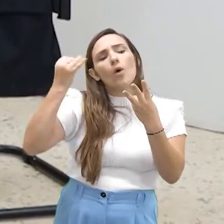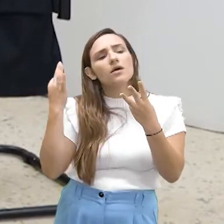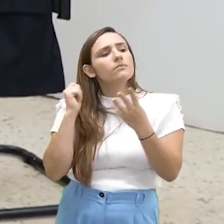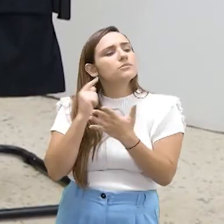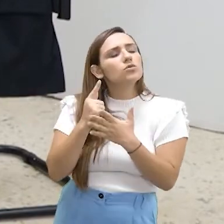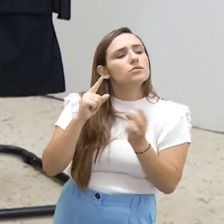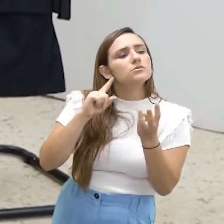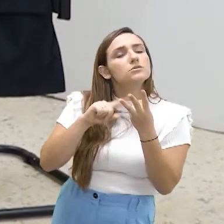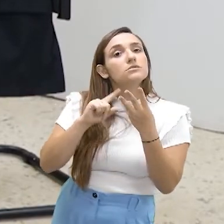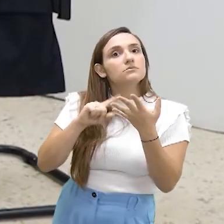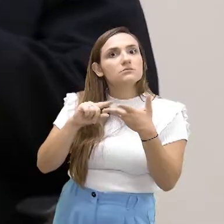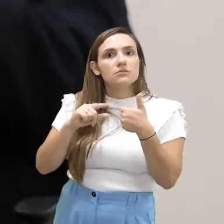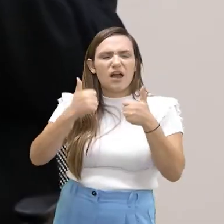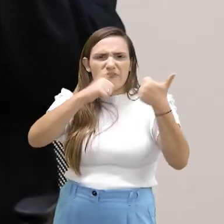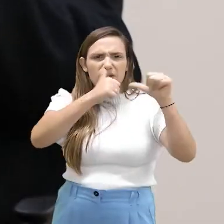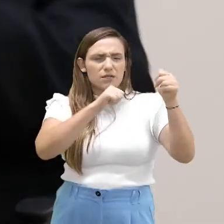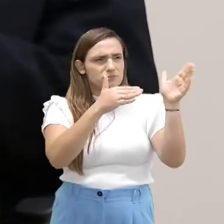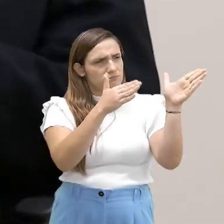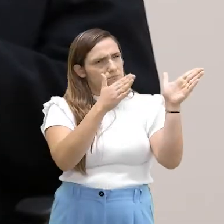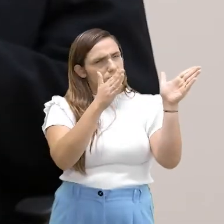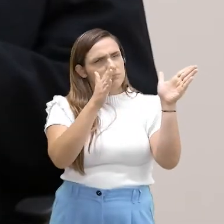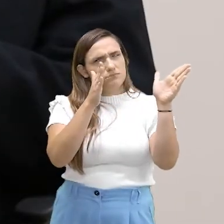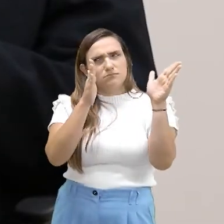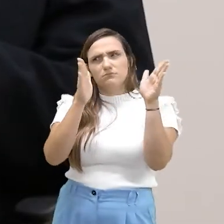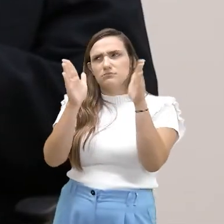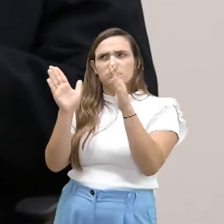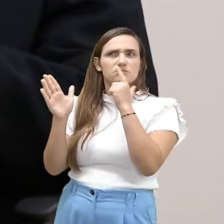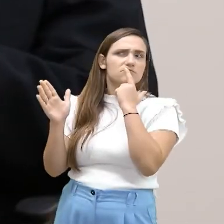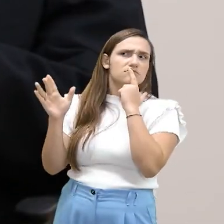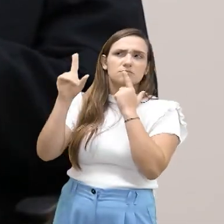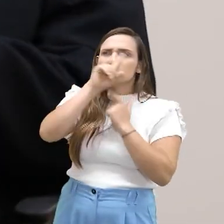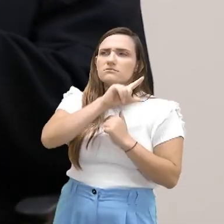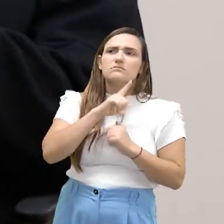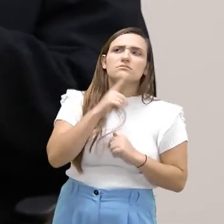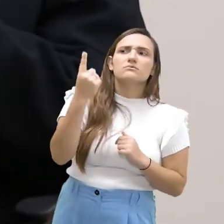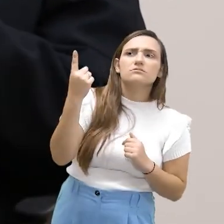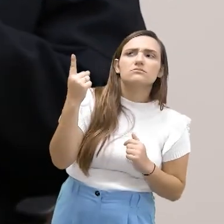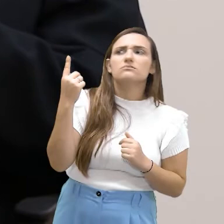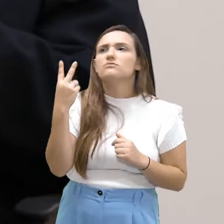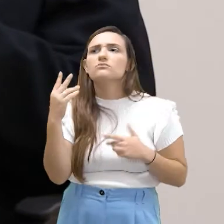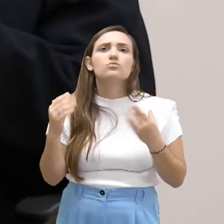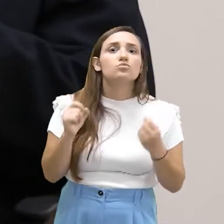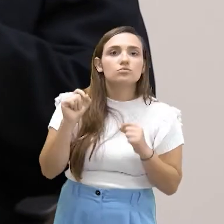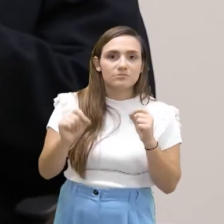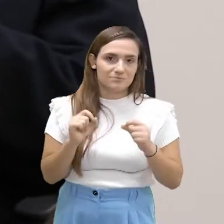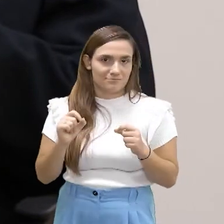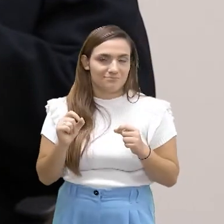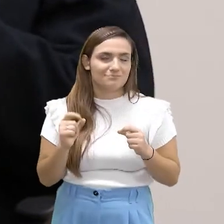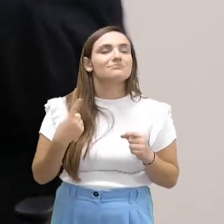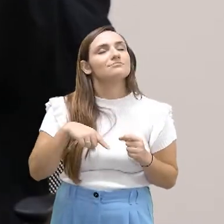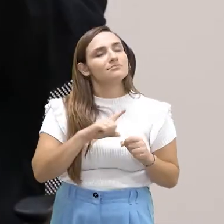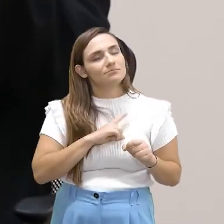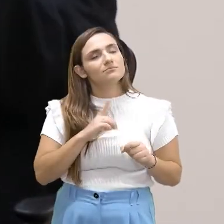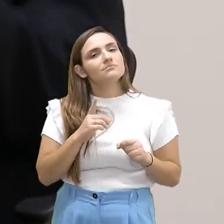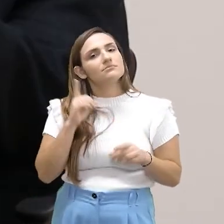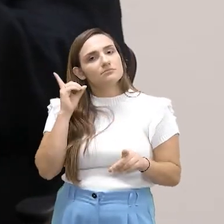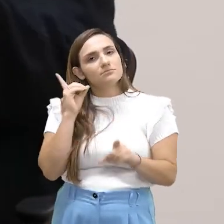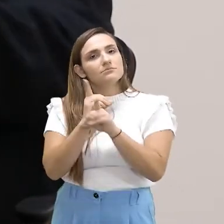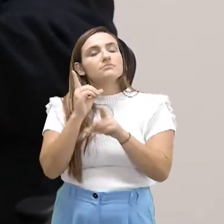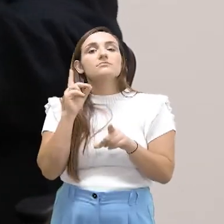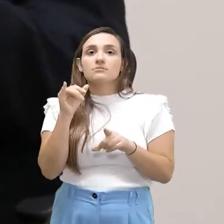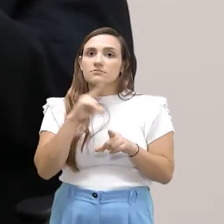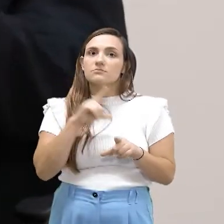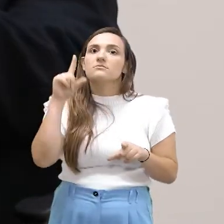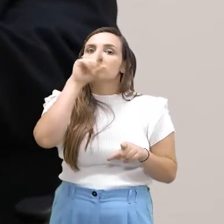o que arrecadou. Então nós fazemos a correção desta forma, hoje por videoconferência. E ali nós